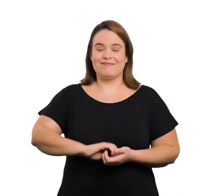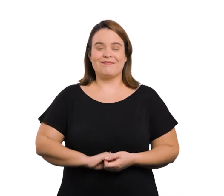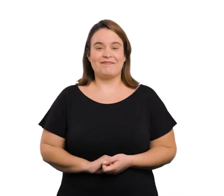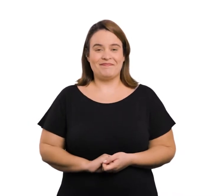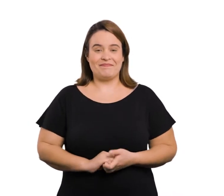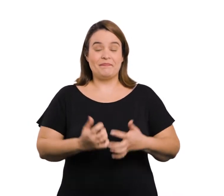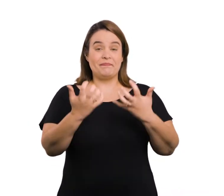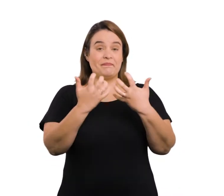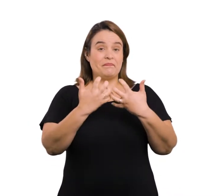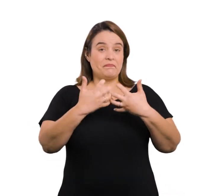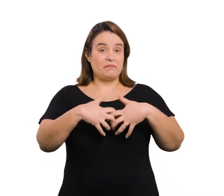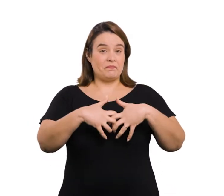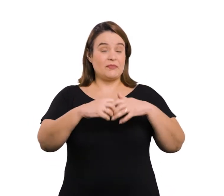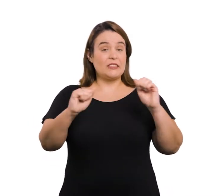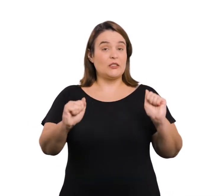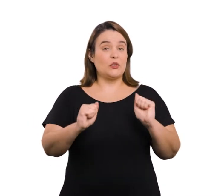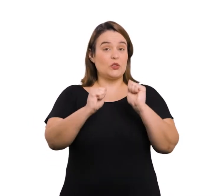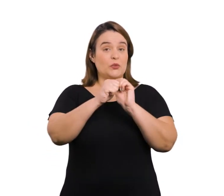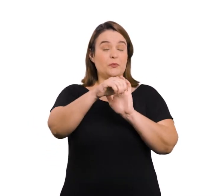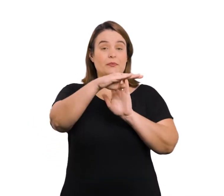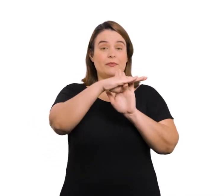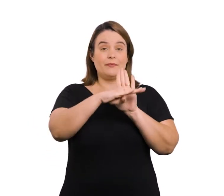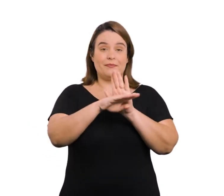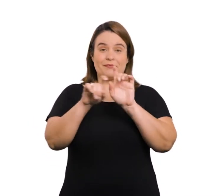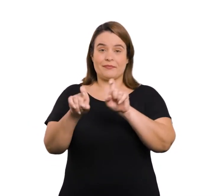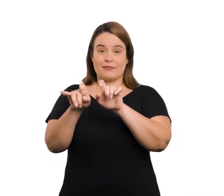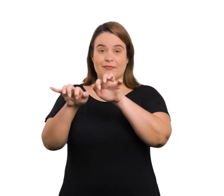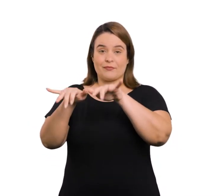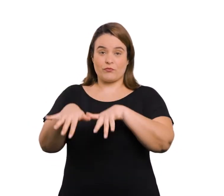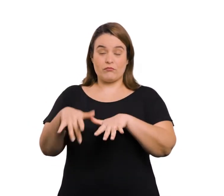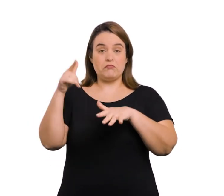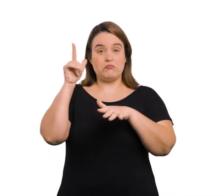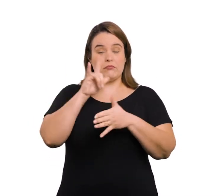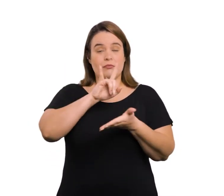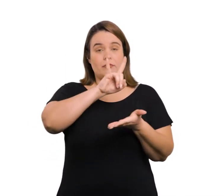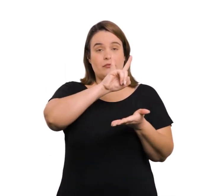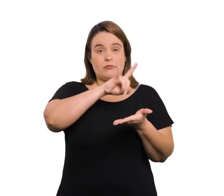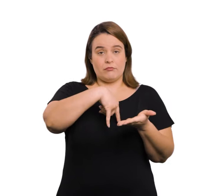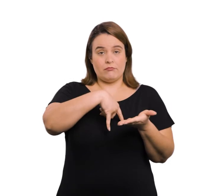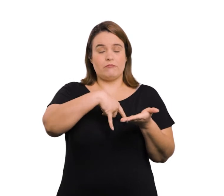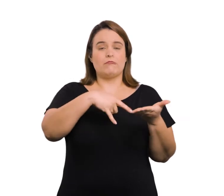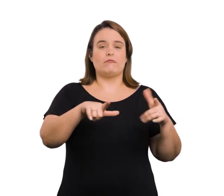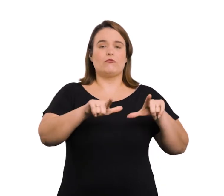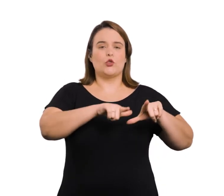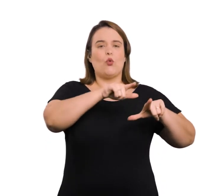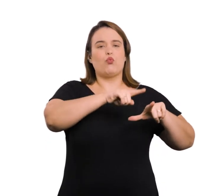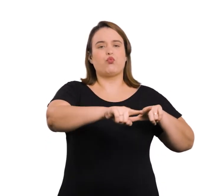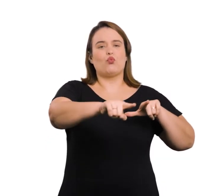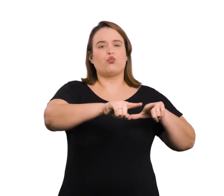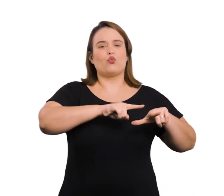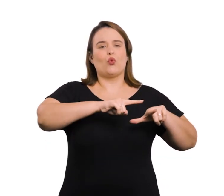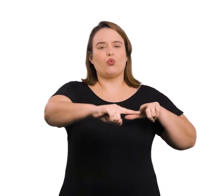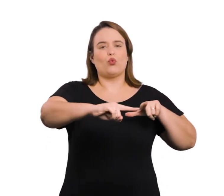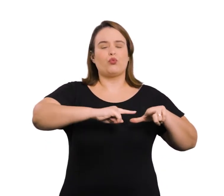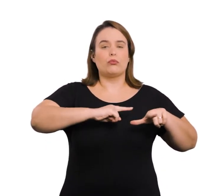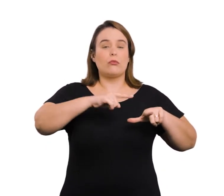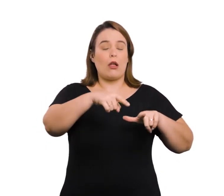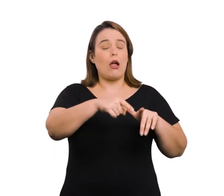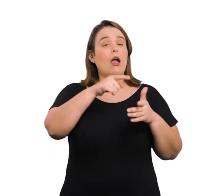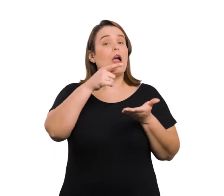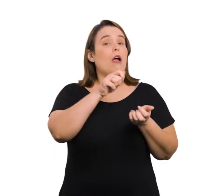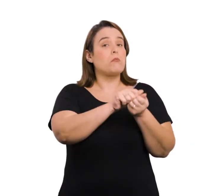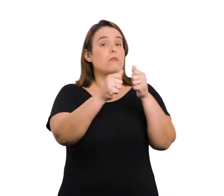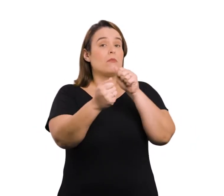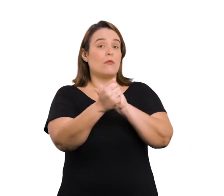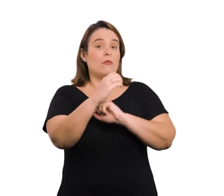voz. Equipamento que, associado a programas de computador, digitalizam documentos e permitem o reconhecimento